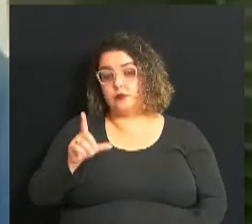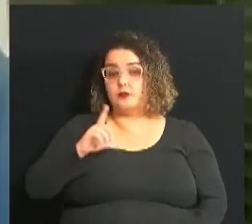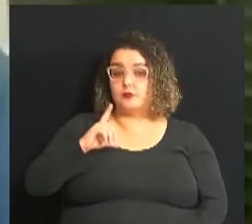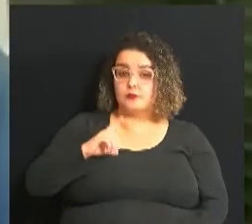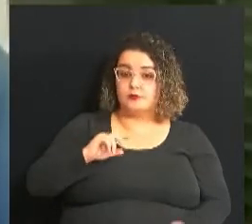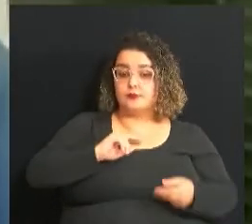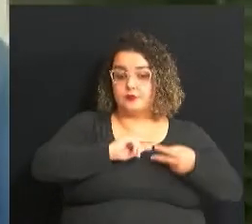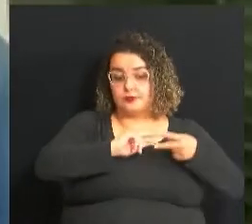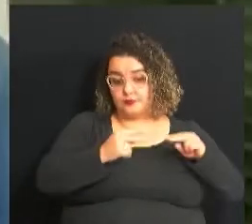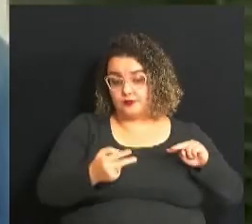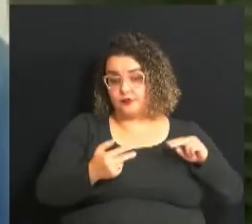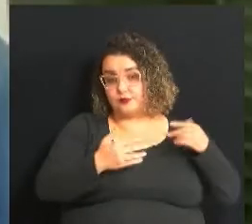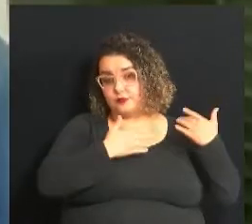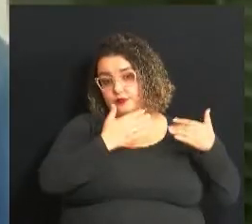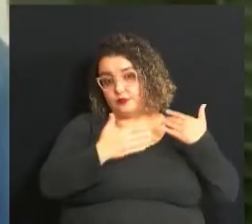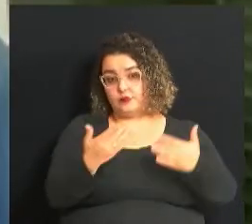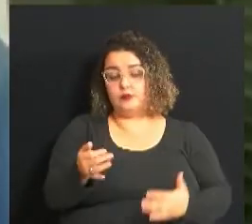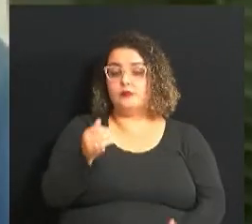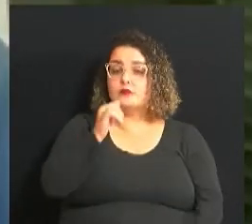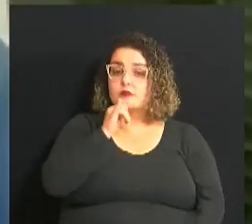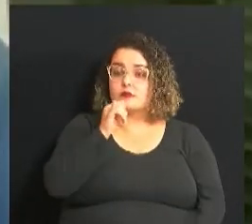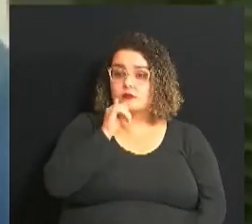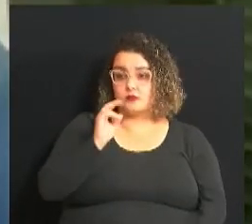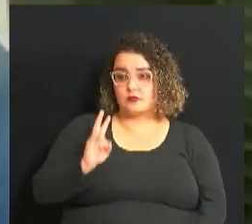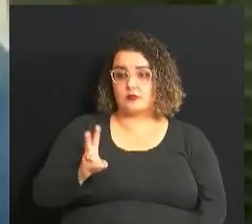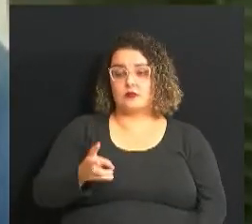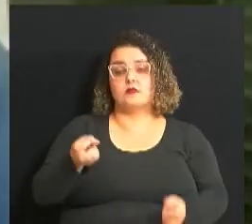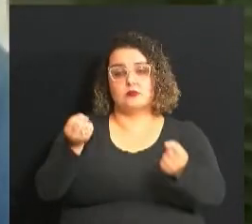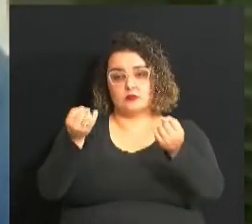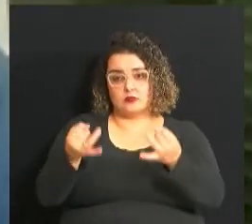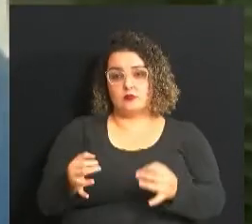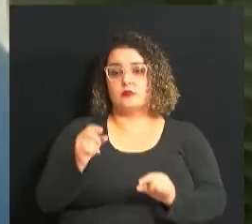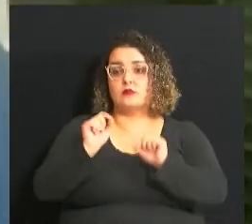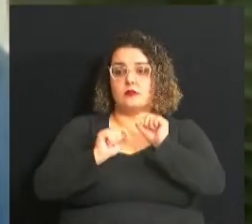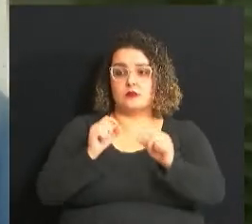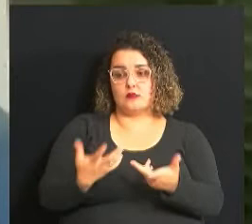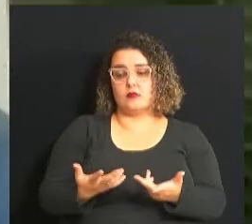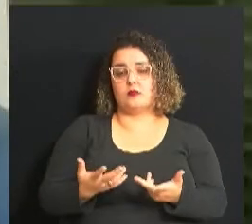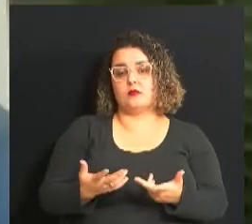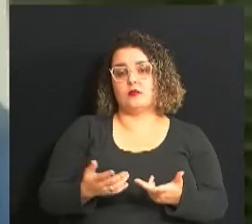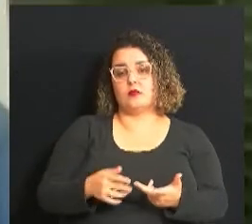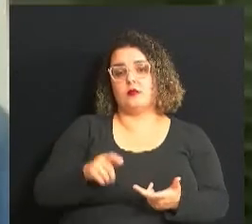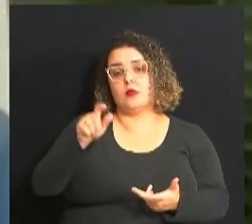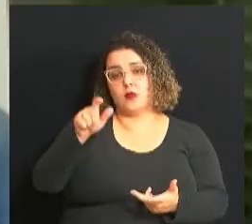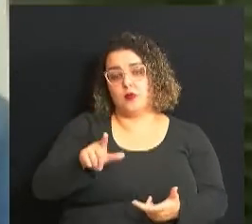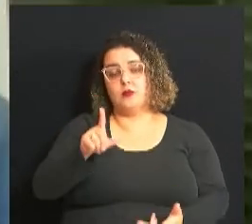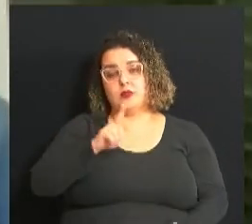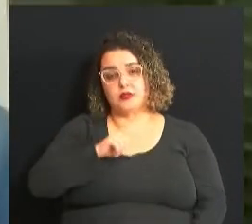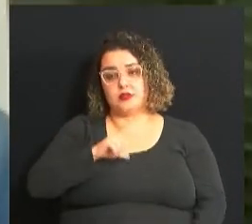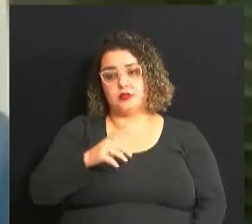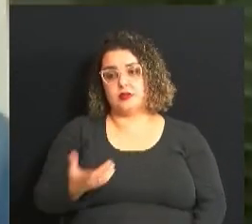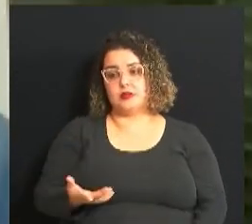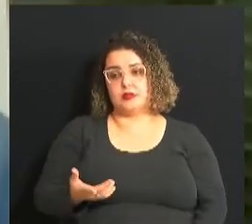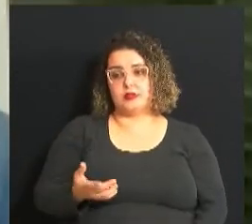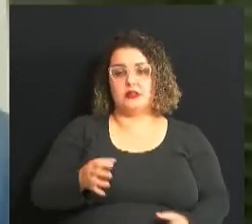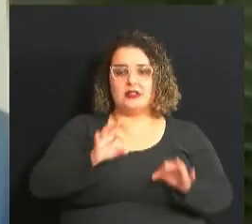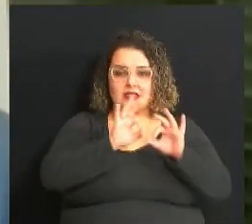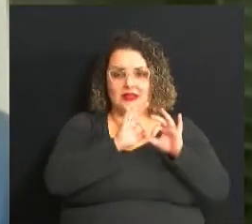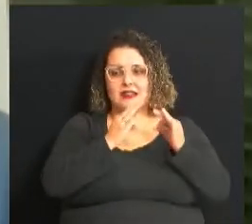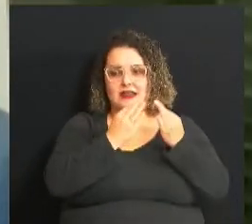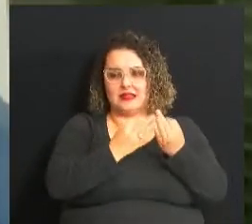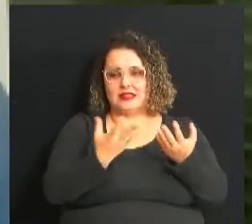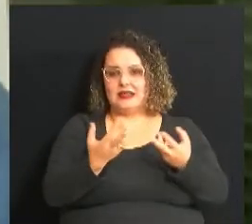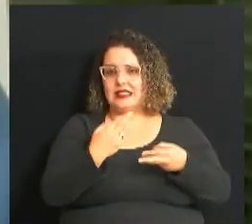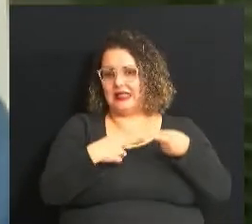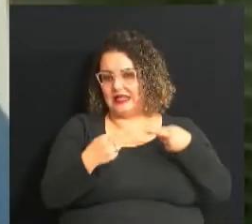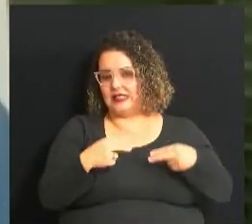hereditário. Por exemplo, nós sempre orientamos o seguinte: o indivíduo que tem alguém na família relacionado a